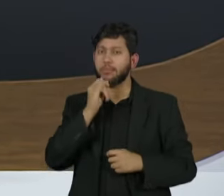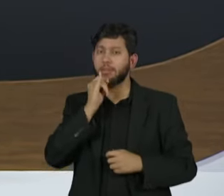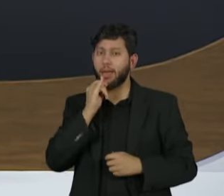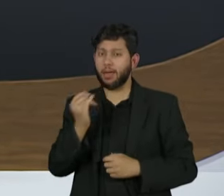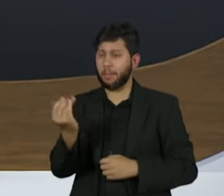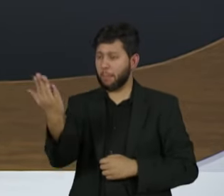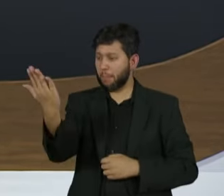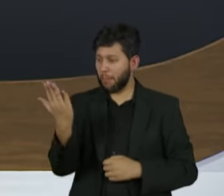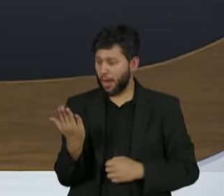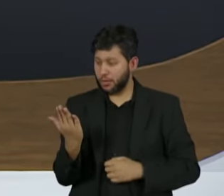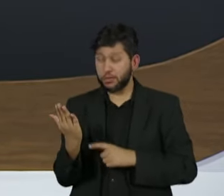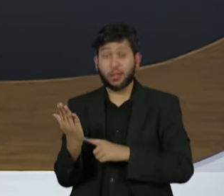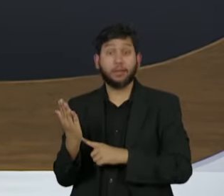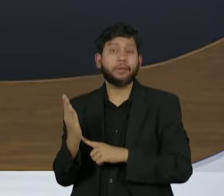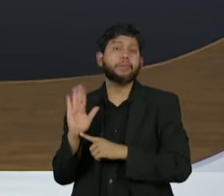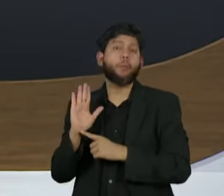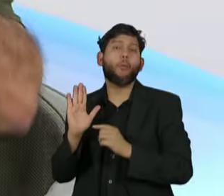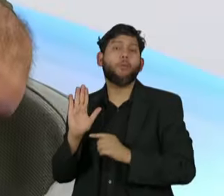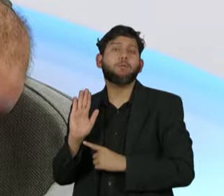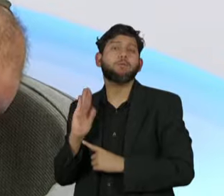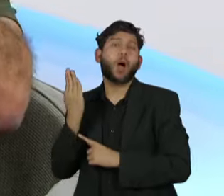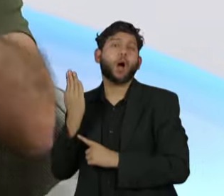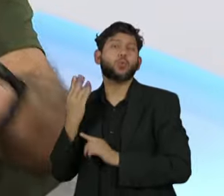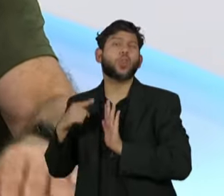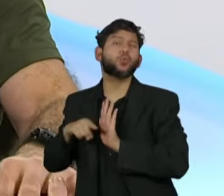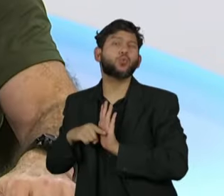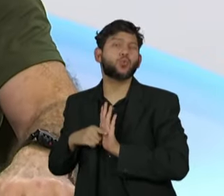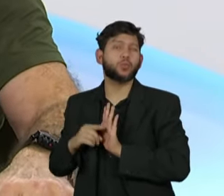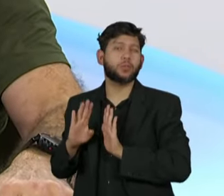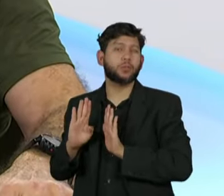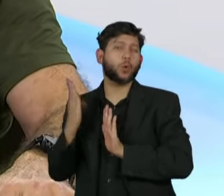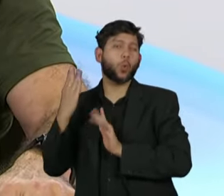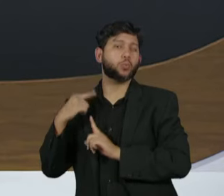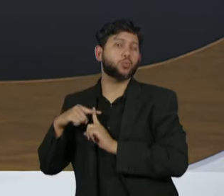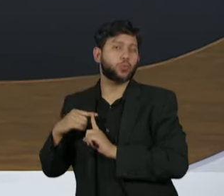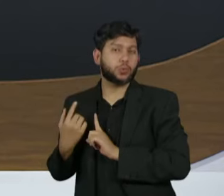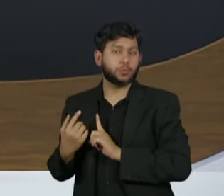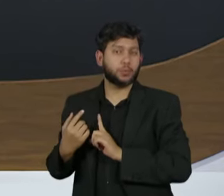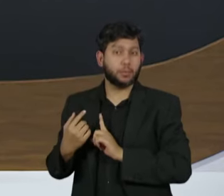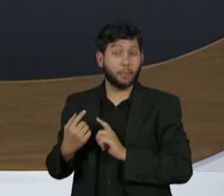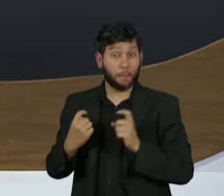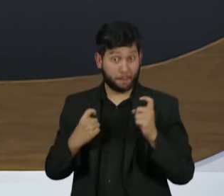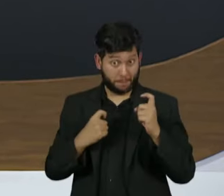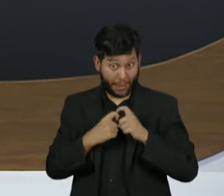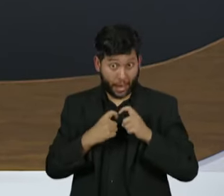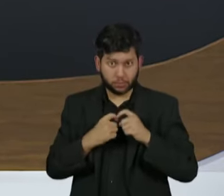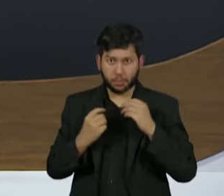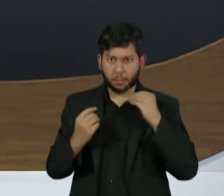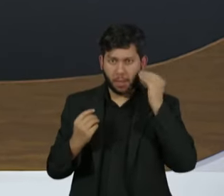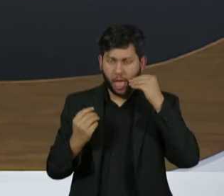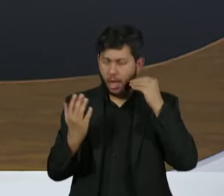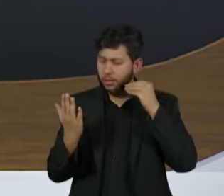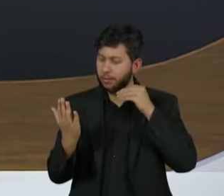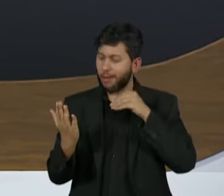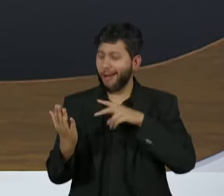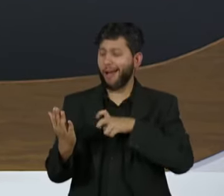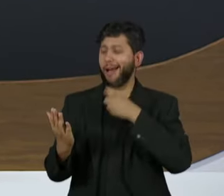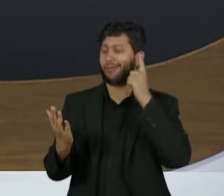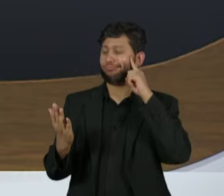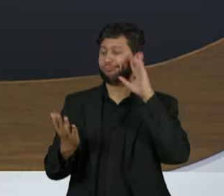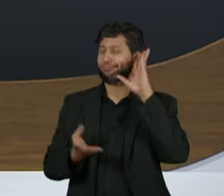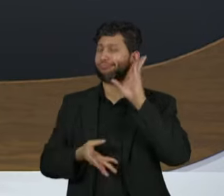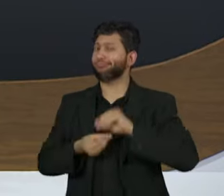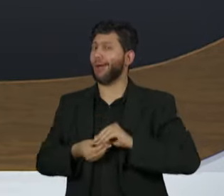o exame de imagem pode dar um falso negativo um falso positivo e a experiência do médico vai guiar como você faz